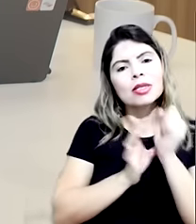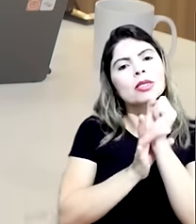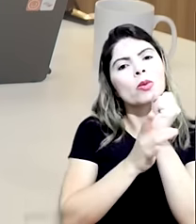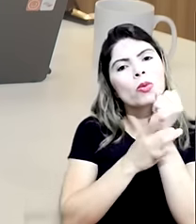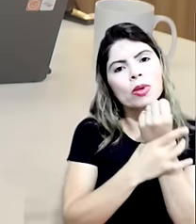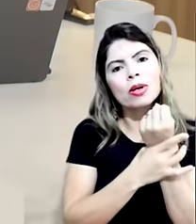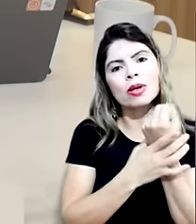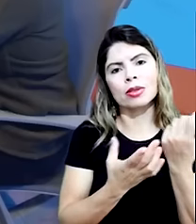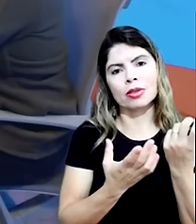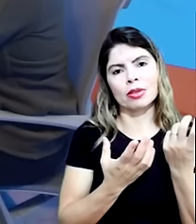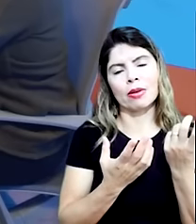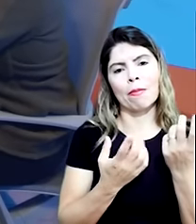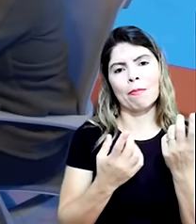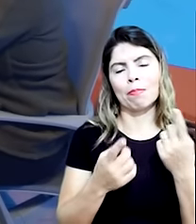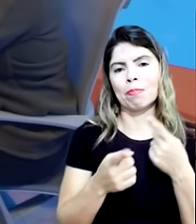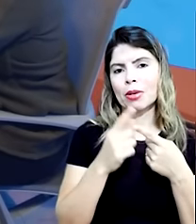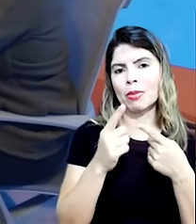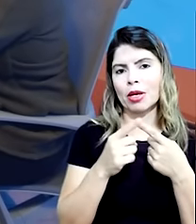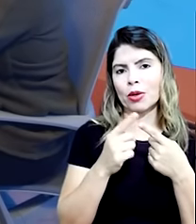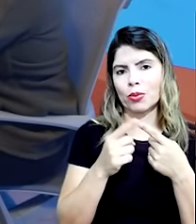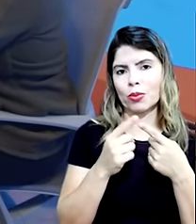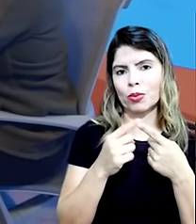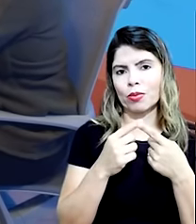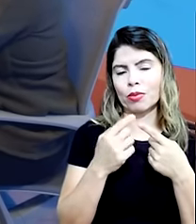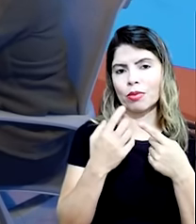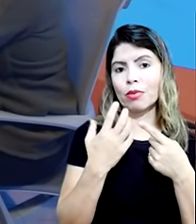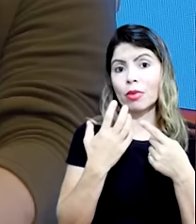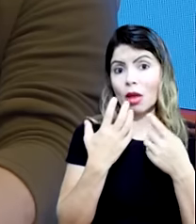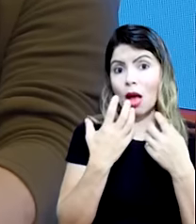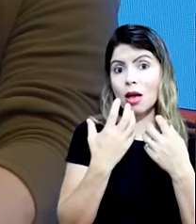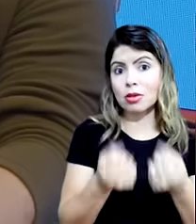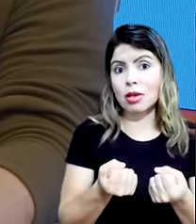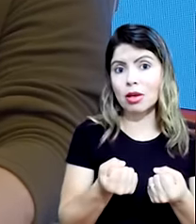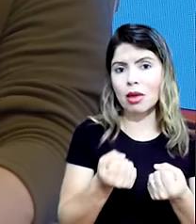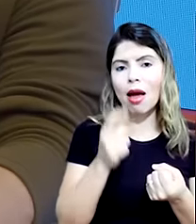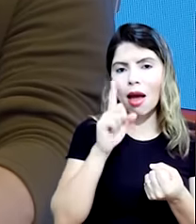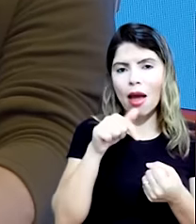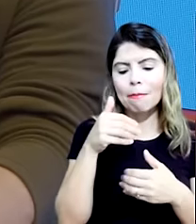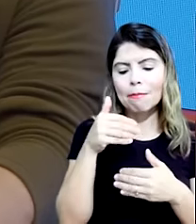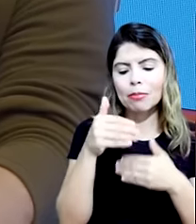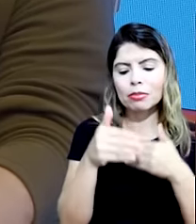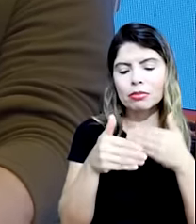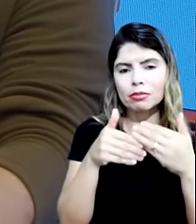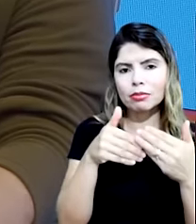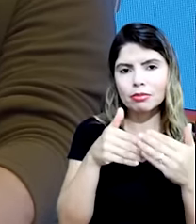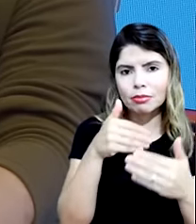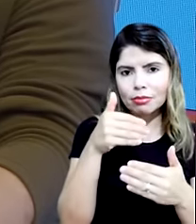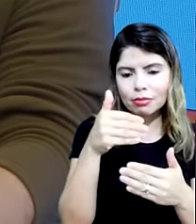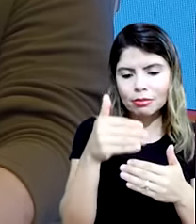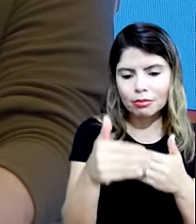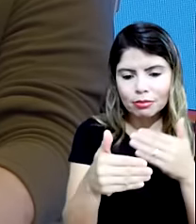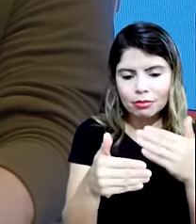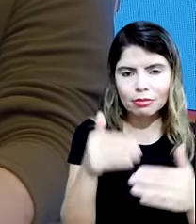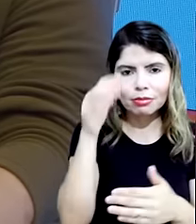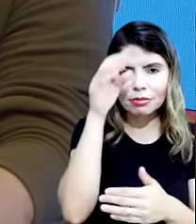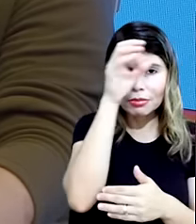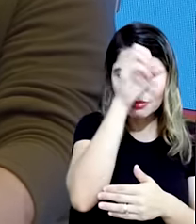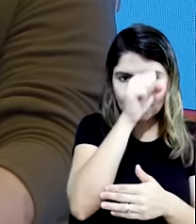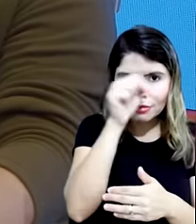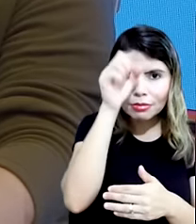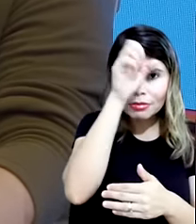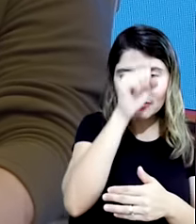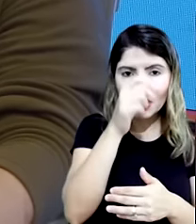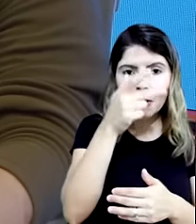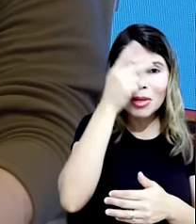insegurança primeira coisa a gente tem que aceitar que é um processo é um processo ninguém começou especialista e